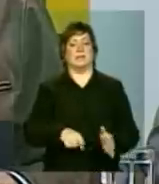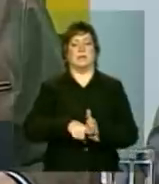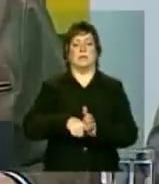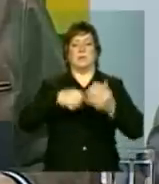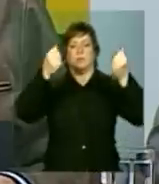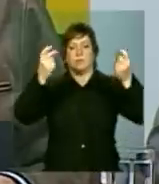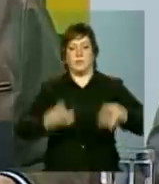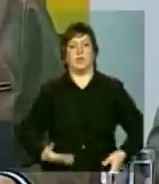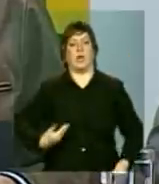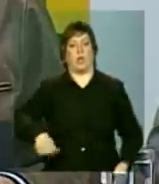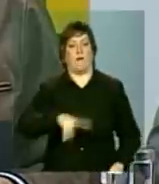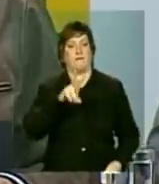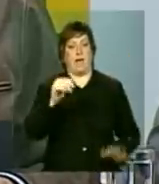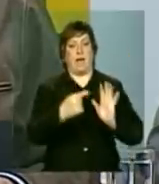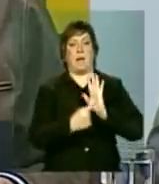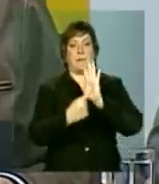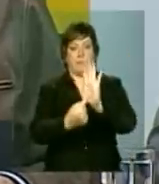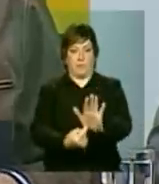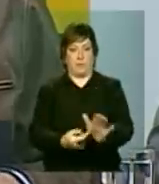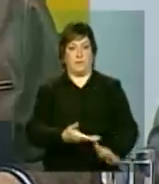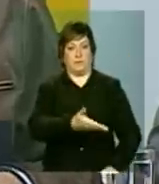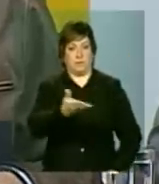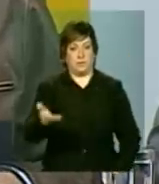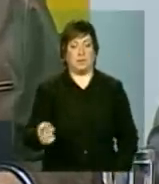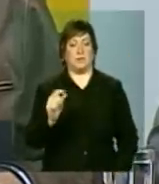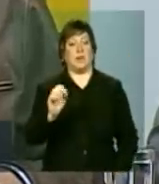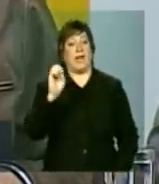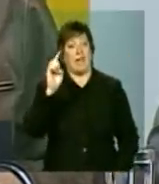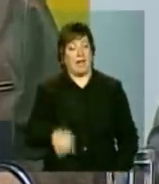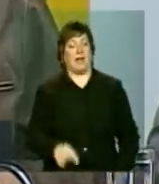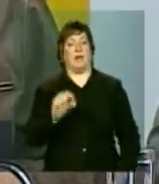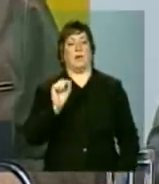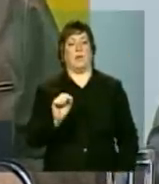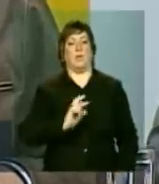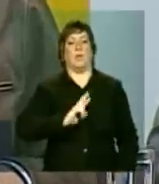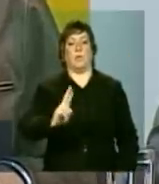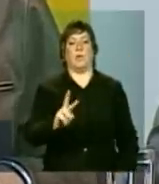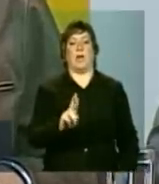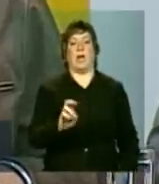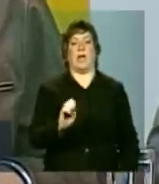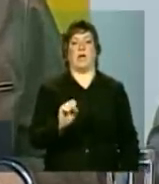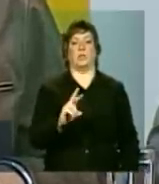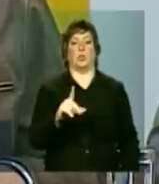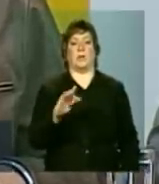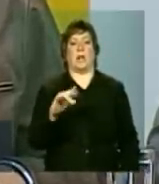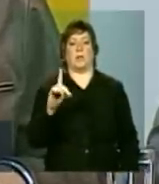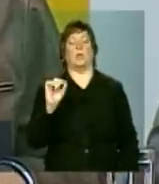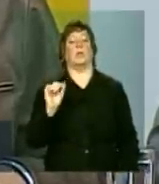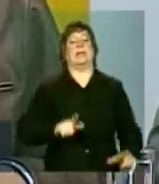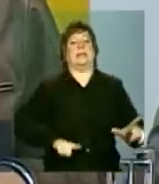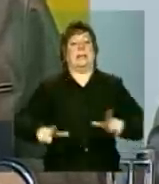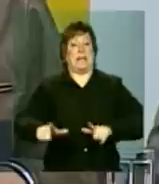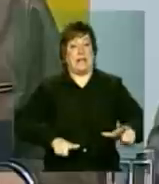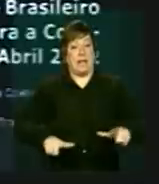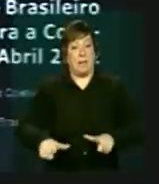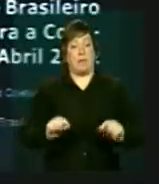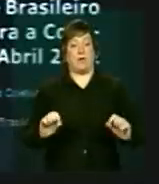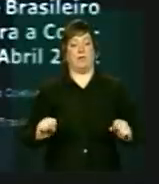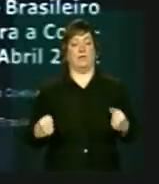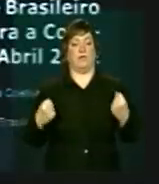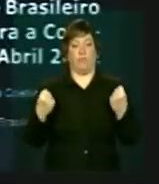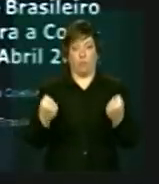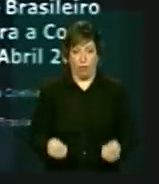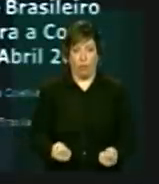nós vamos apresentar é o resultado do trabalho e do